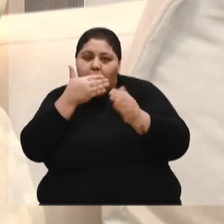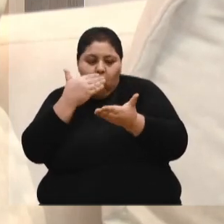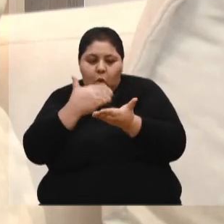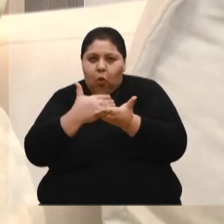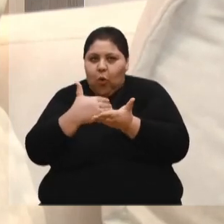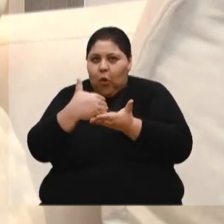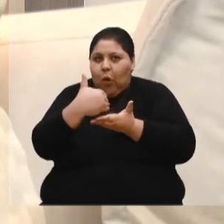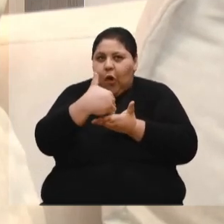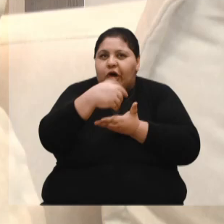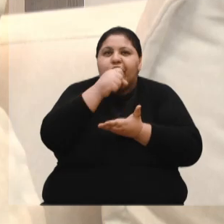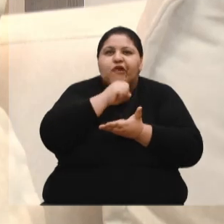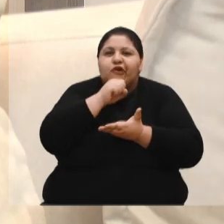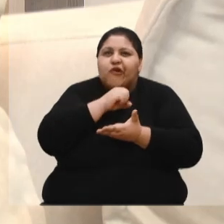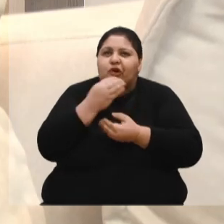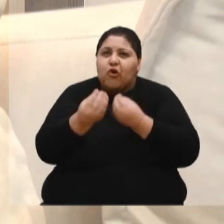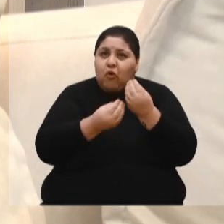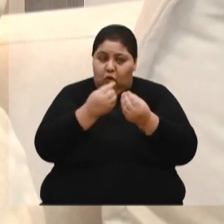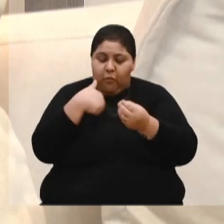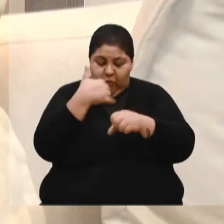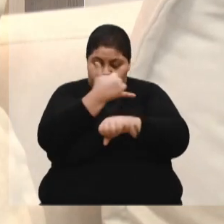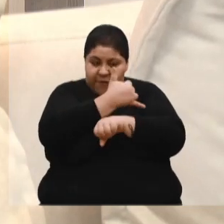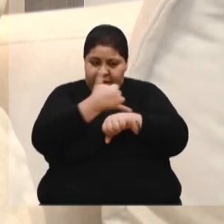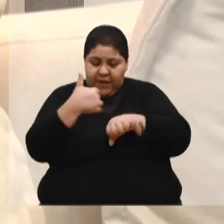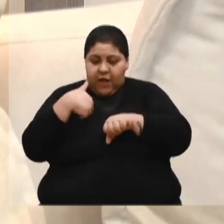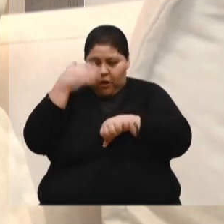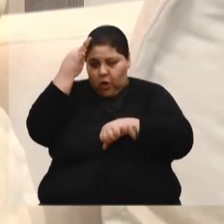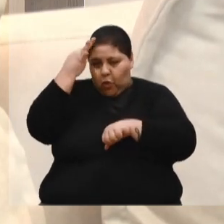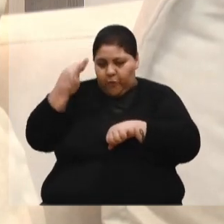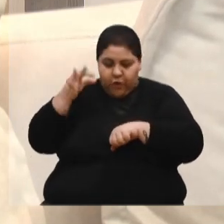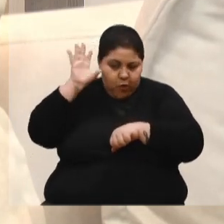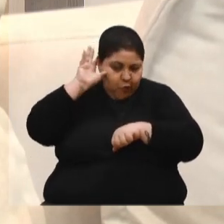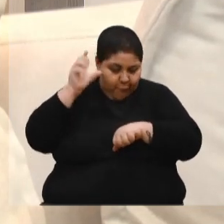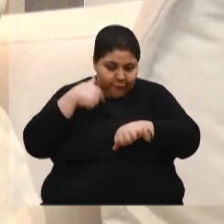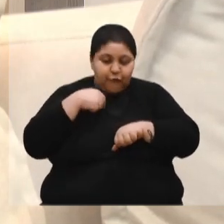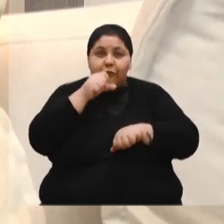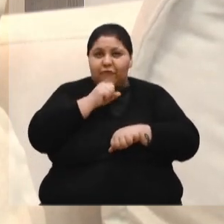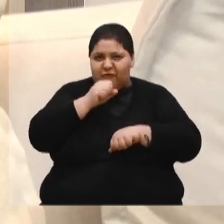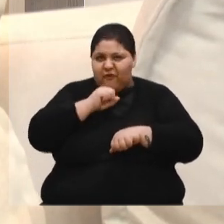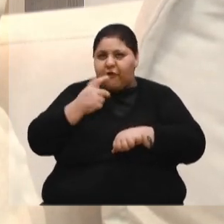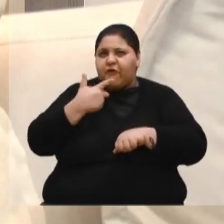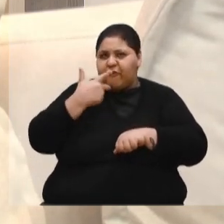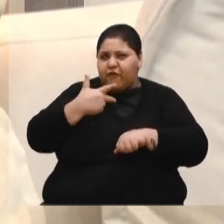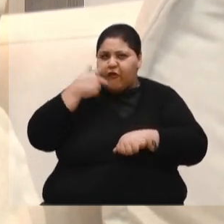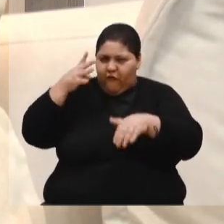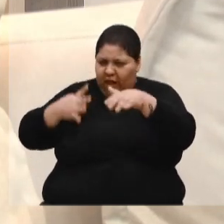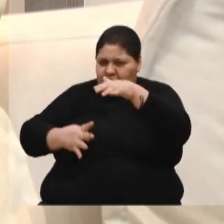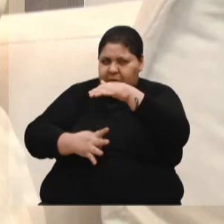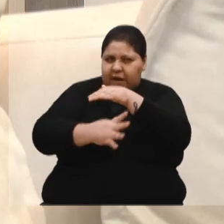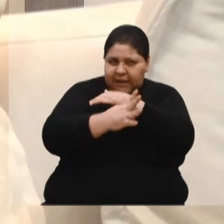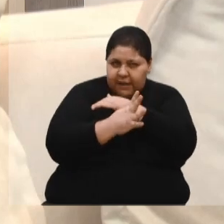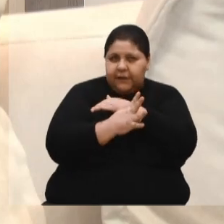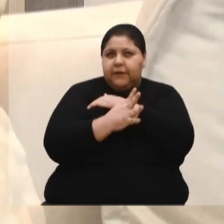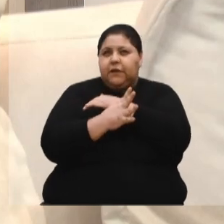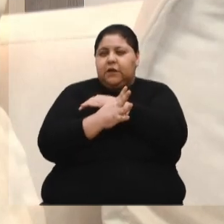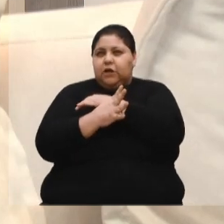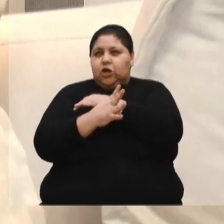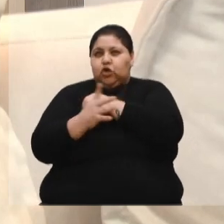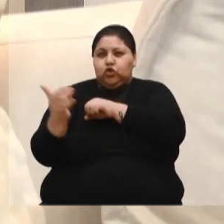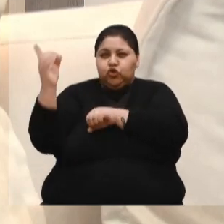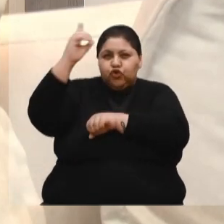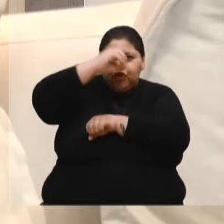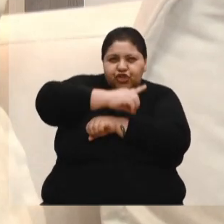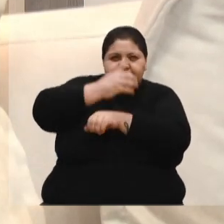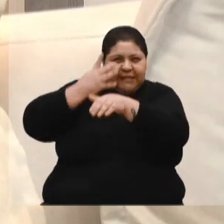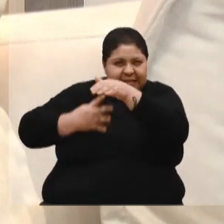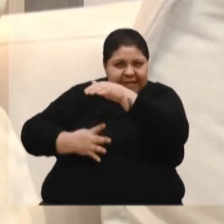nossas nonas, né? Como eu passei por isso, né? Eu entendi, ouvi os meus avós falando da imigração, dos